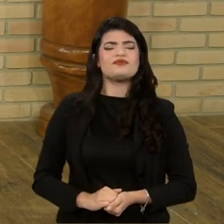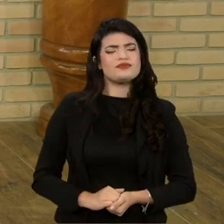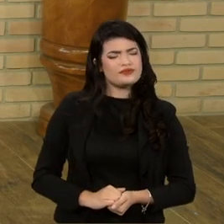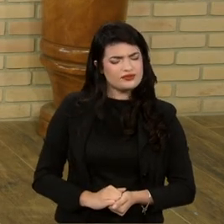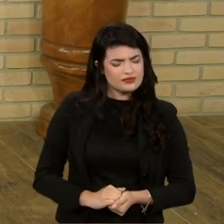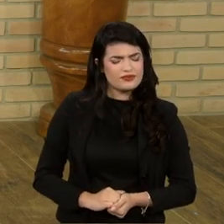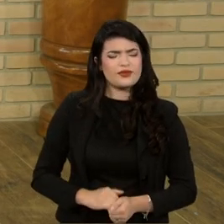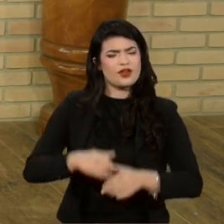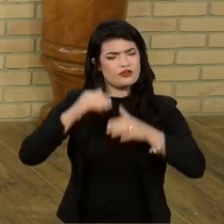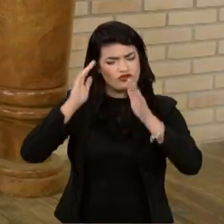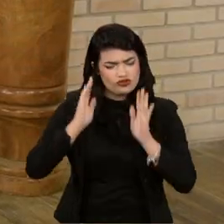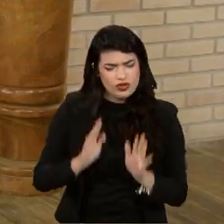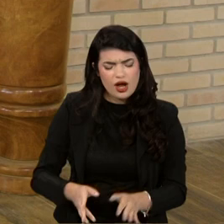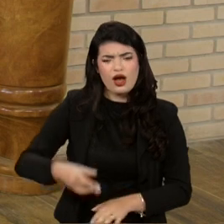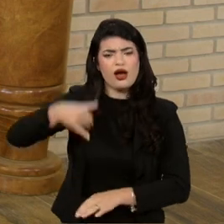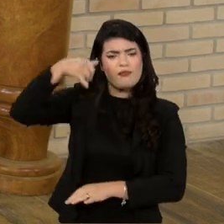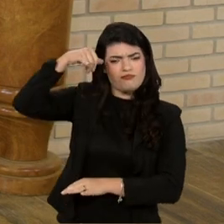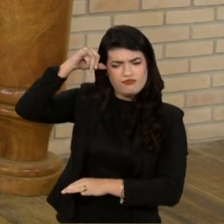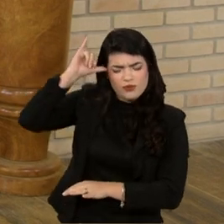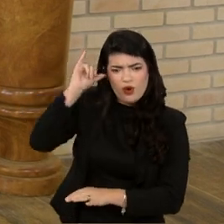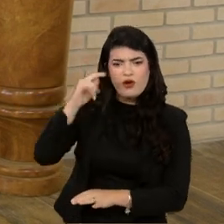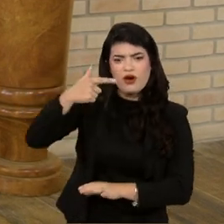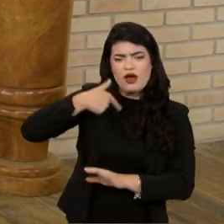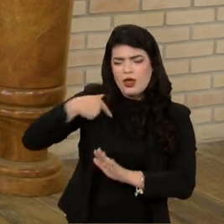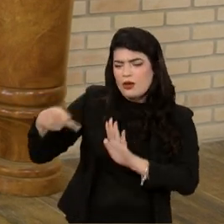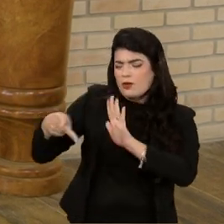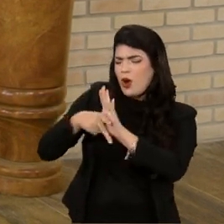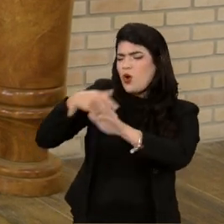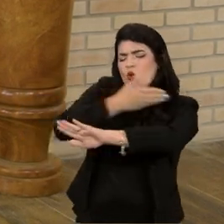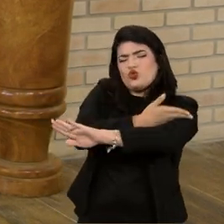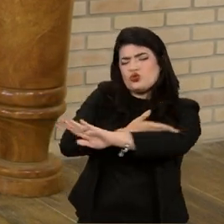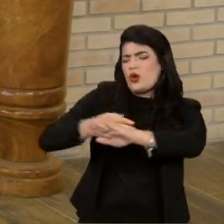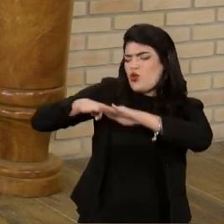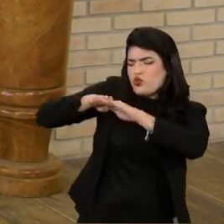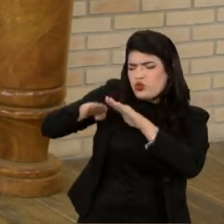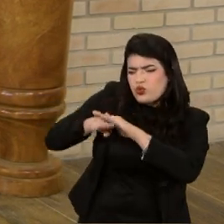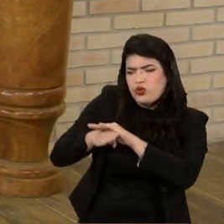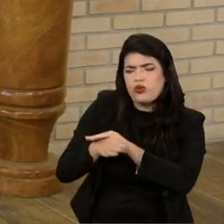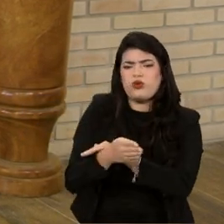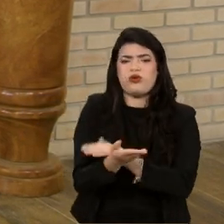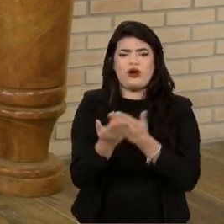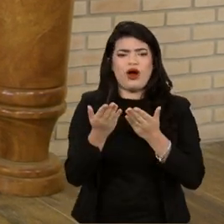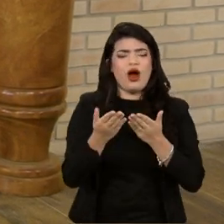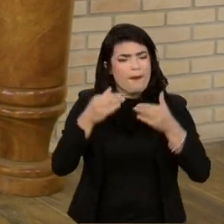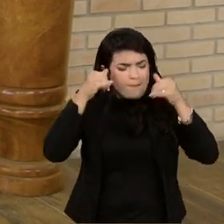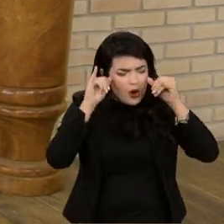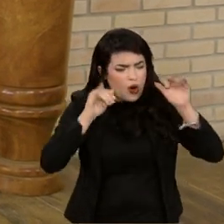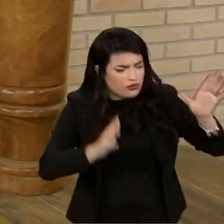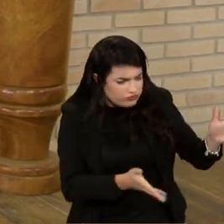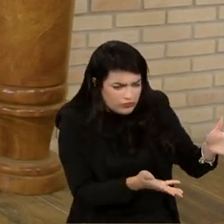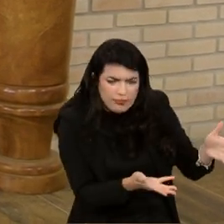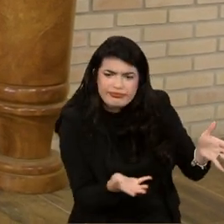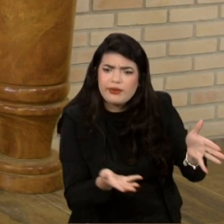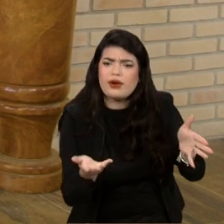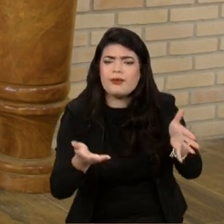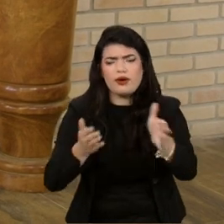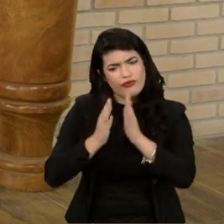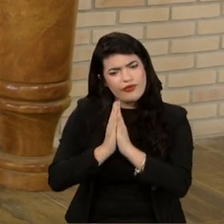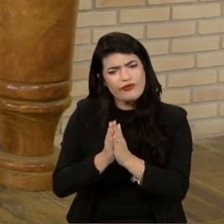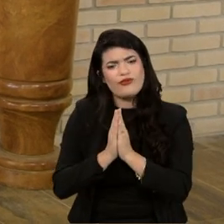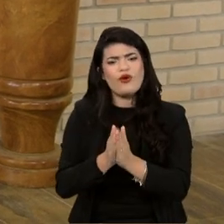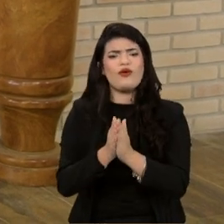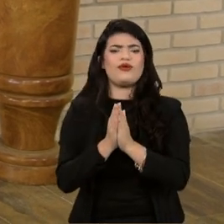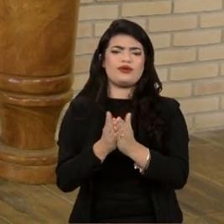Sou boiadeiro, minha gente, o que é que há? Deixe o meu gado passar, ouvir com a